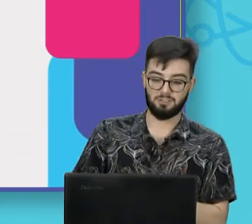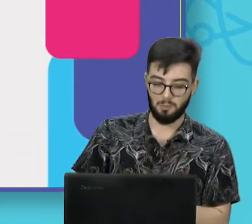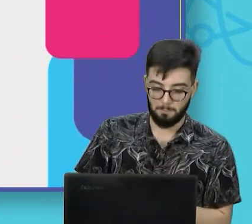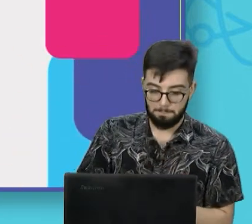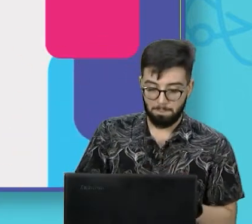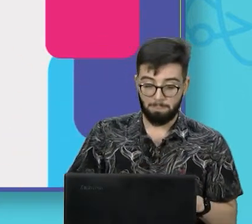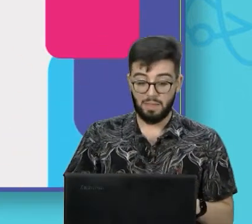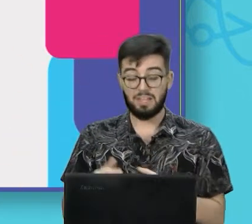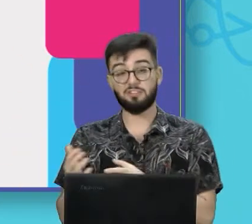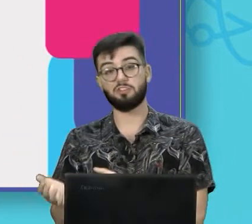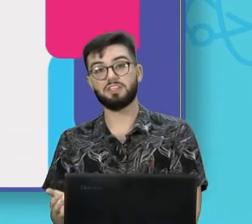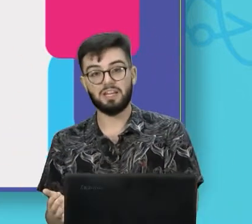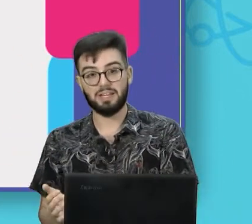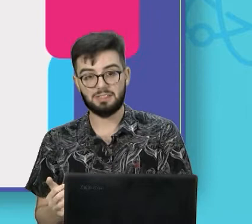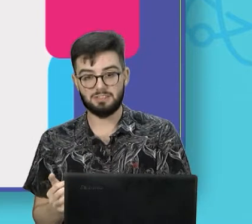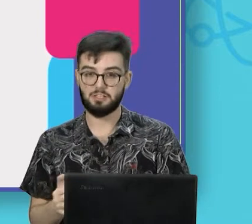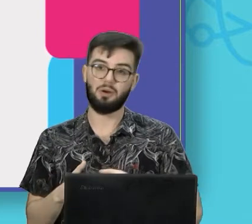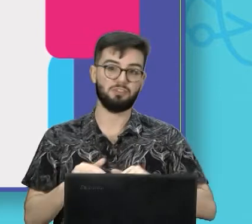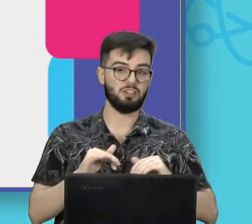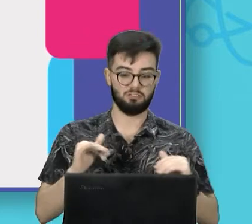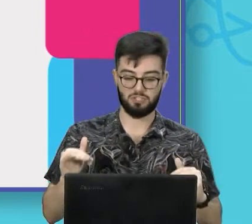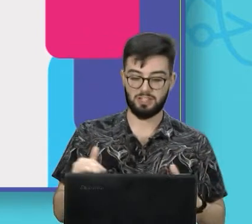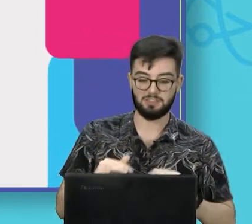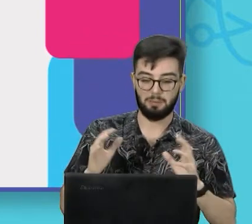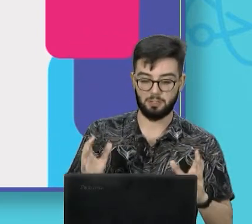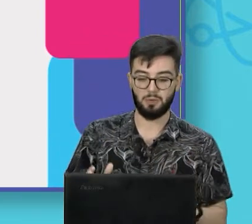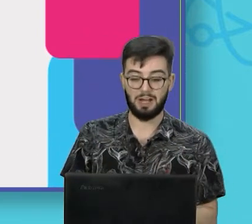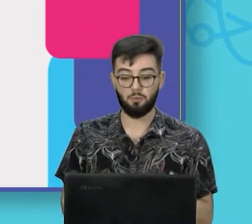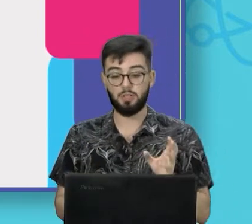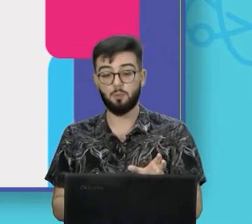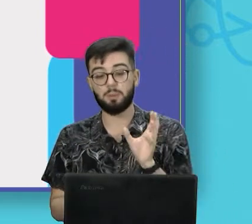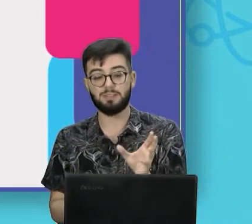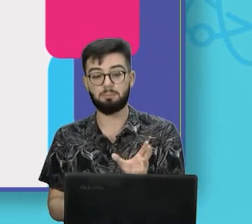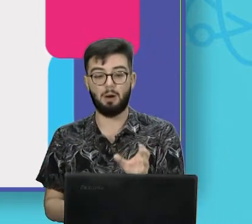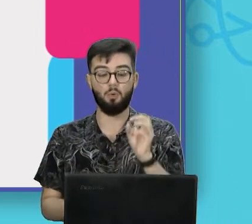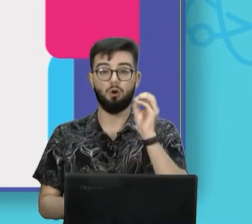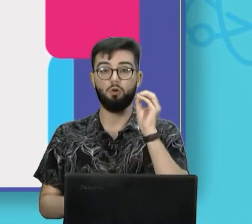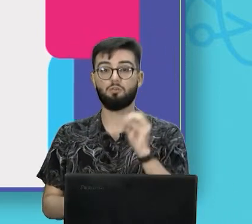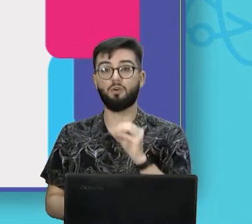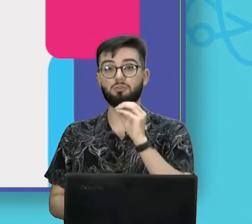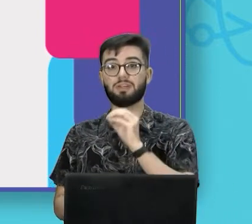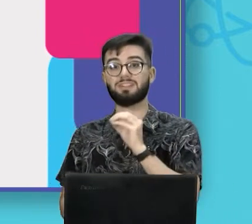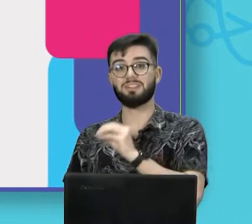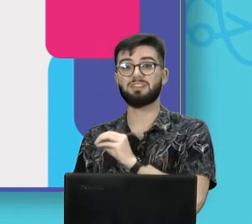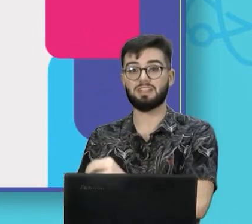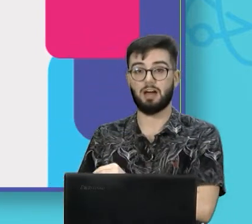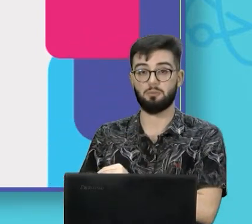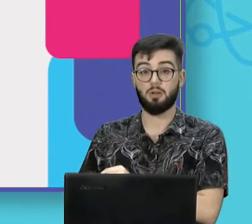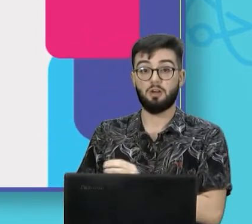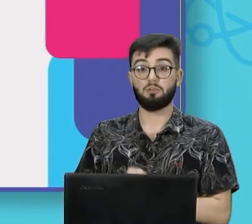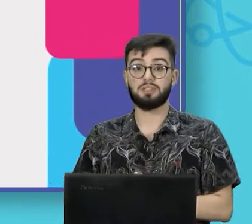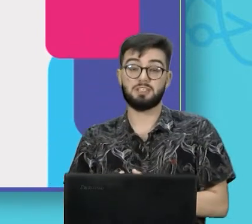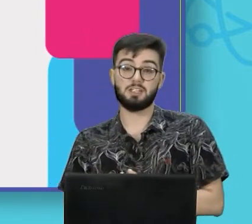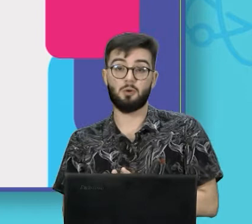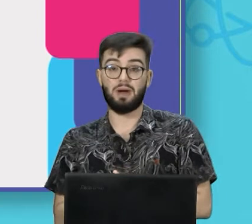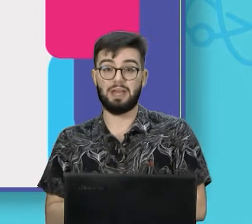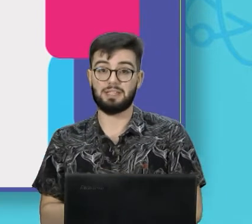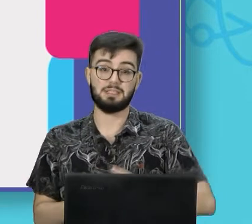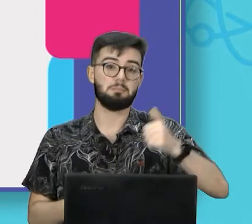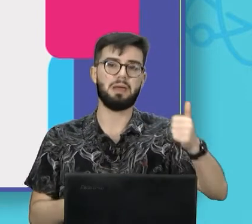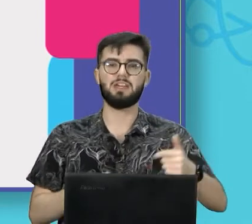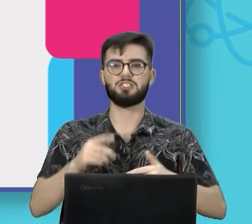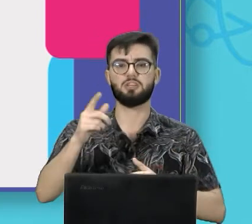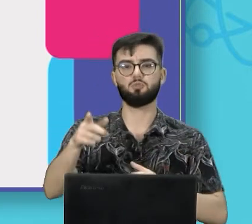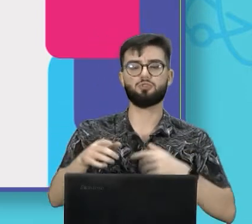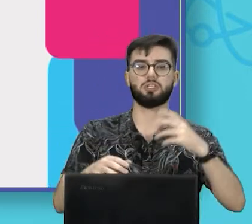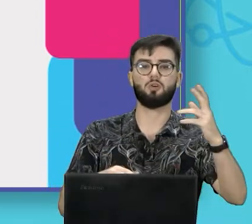até o fim da escravidão eleições indiretas não havia eleições diretas para nenhum cargo e o principal o voto era censitário você tem que